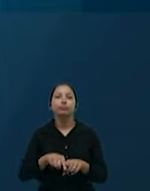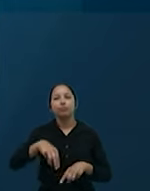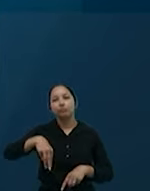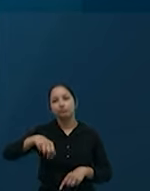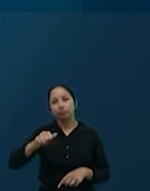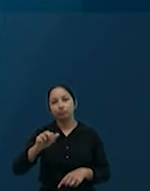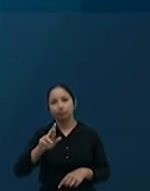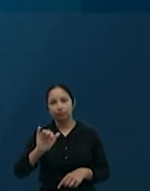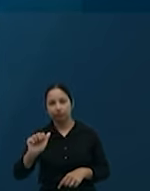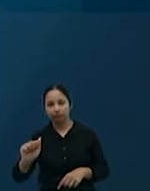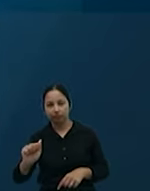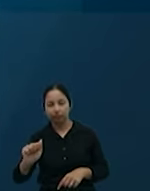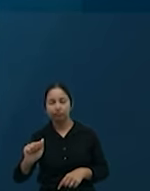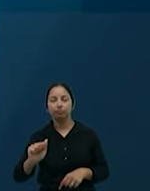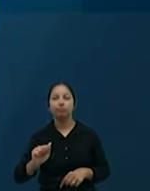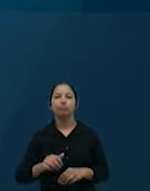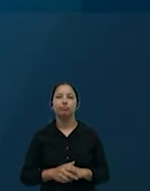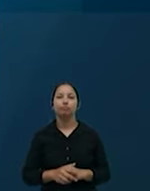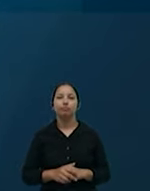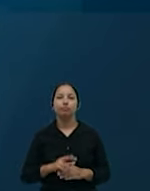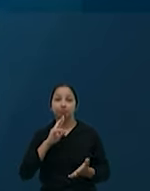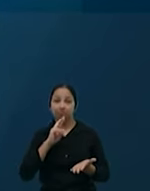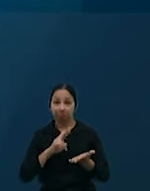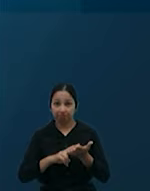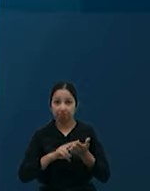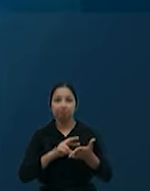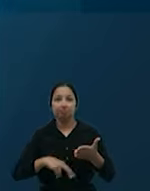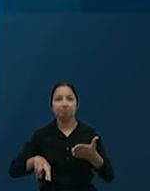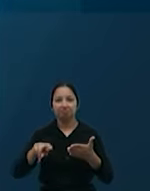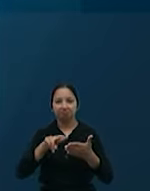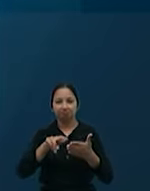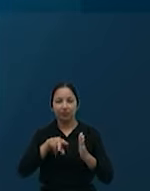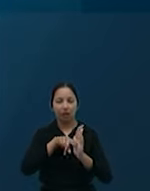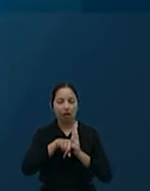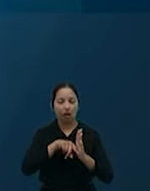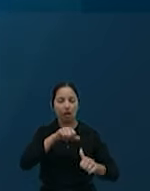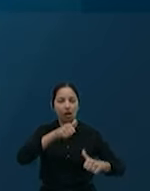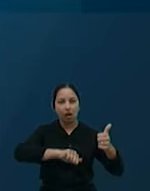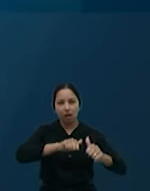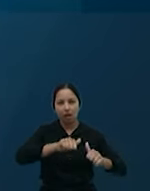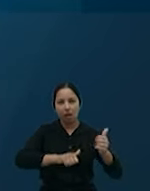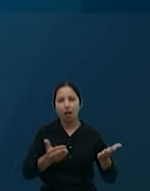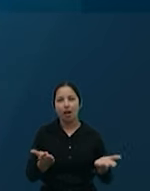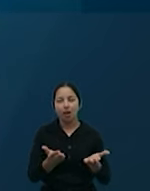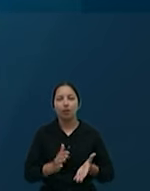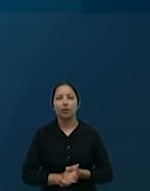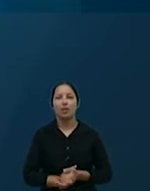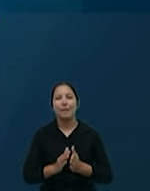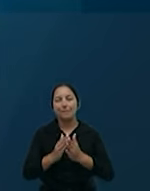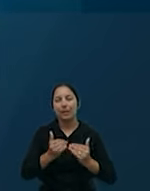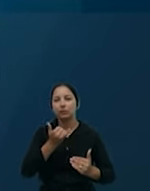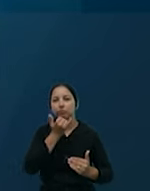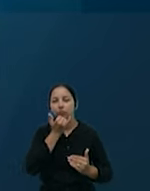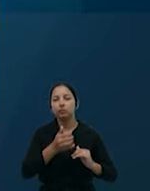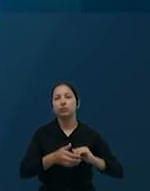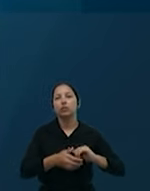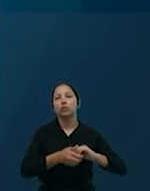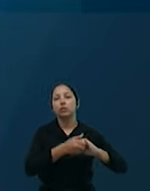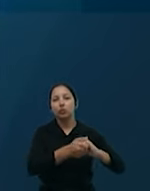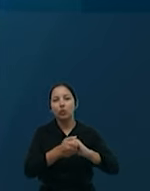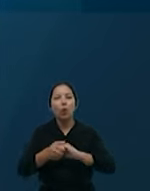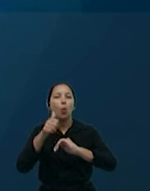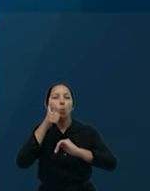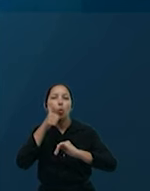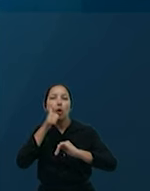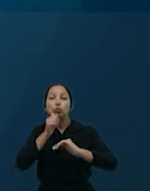Moura, relatora dos recursos Hora em Análise, na pessoa em nome de quem peço vênia para estender os cumprimentos a todas as mulheres aqui presentes e